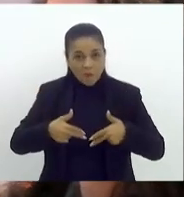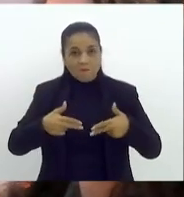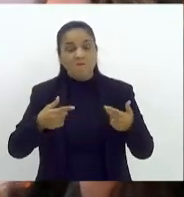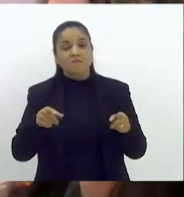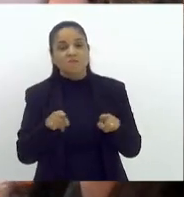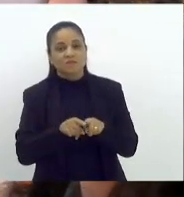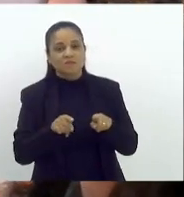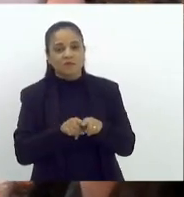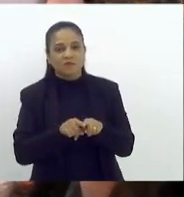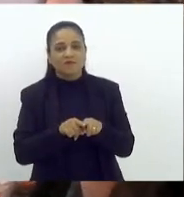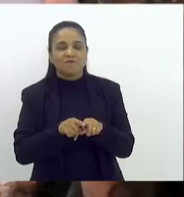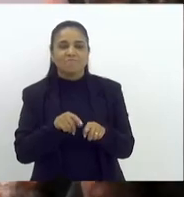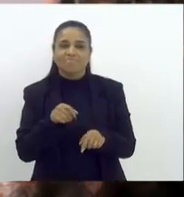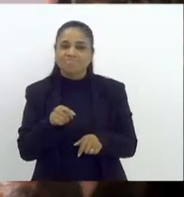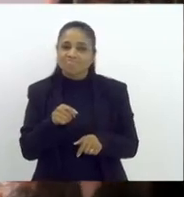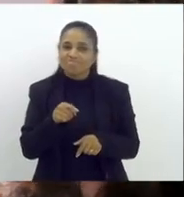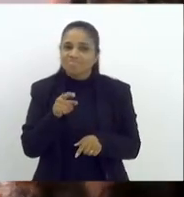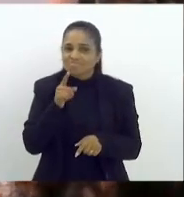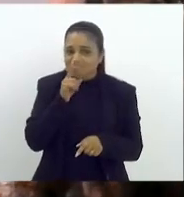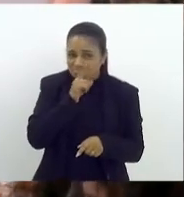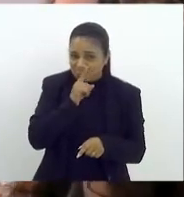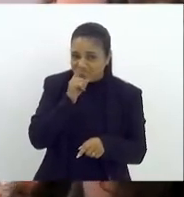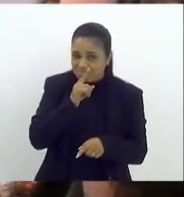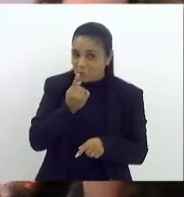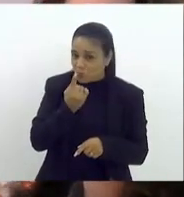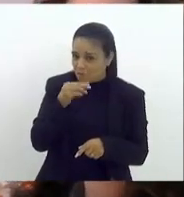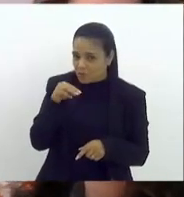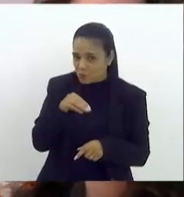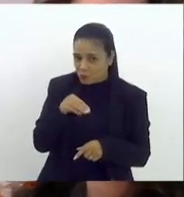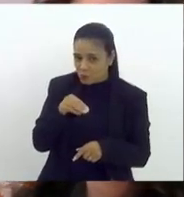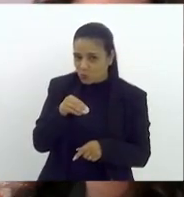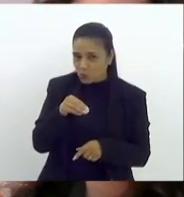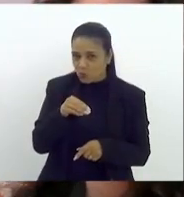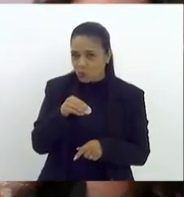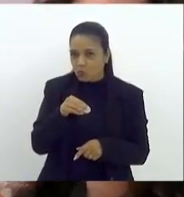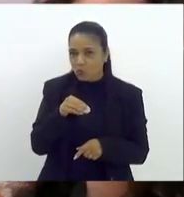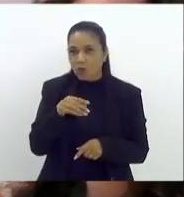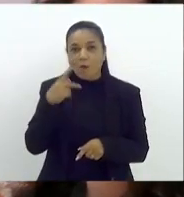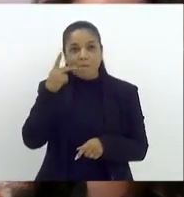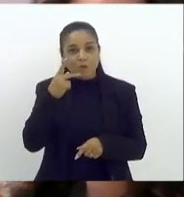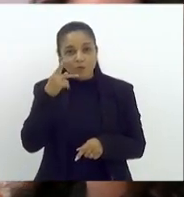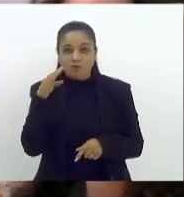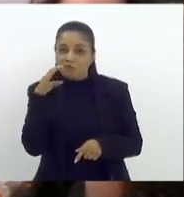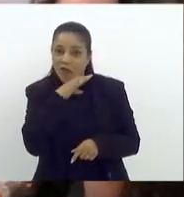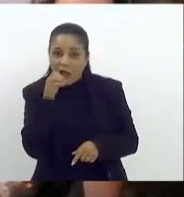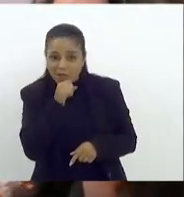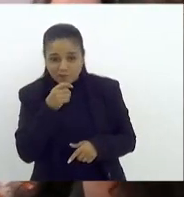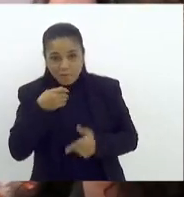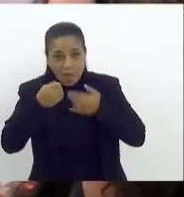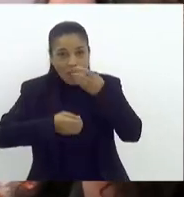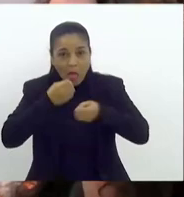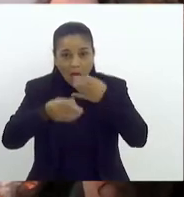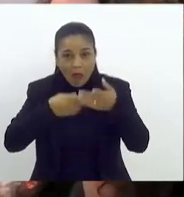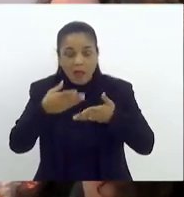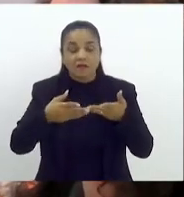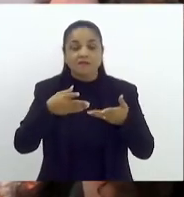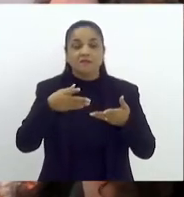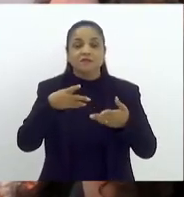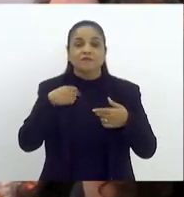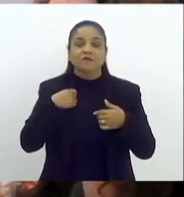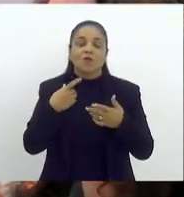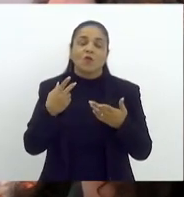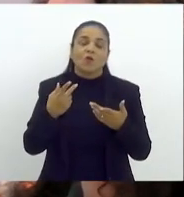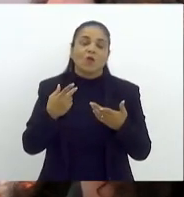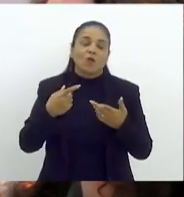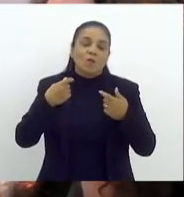eu vou cometer uma pequena gafe ainda que falte um minuto nunca vi política falar tão rápido é porque eu vou ter que